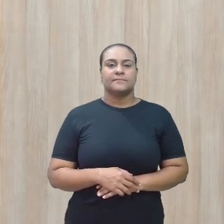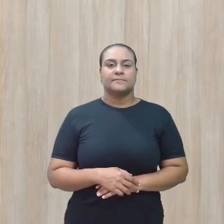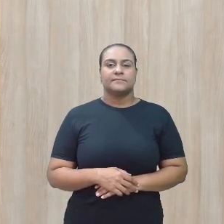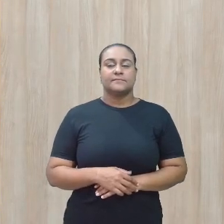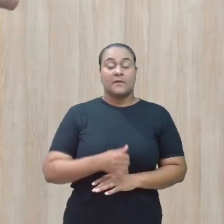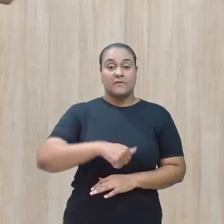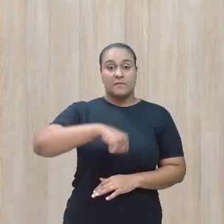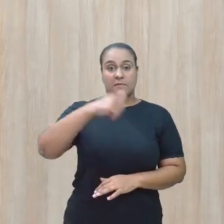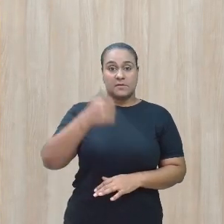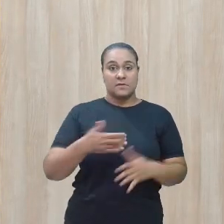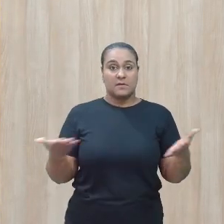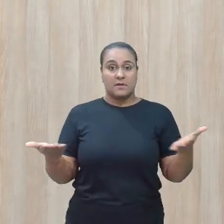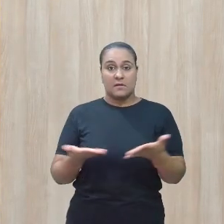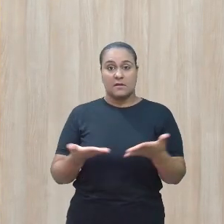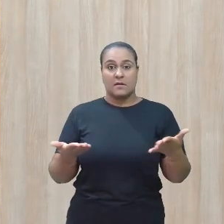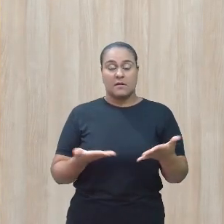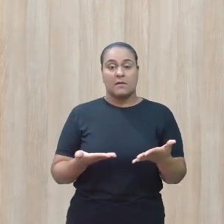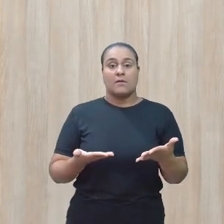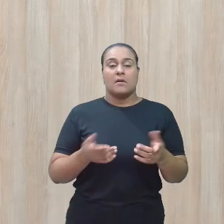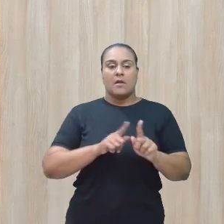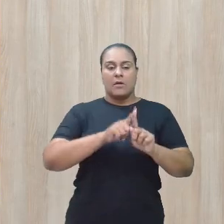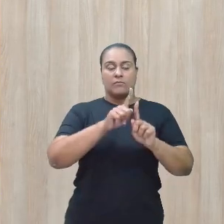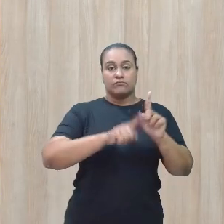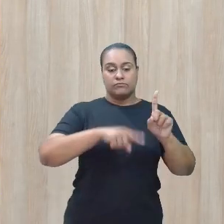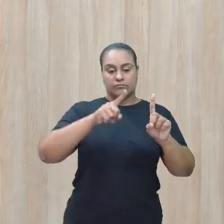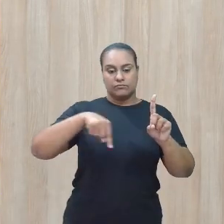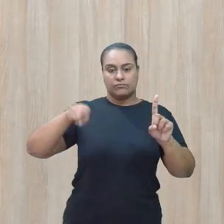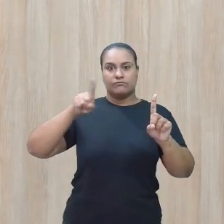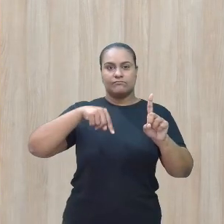Vamos analisar agora o comportamento através dos gráficos, pessoal.